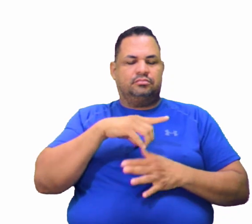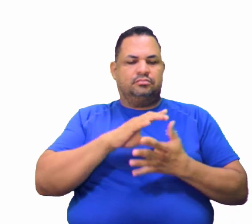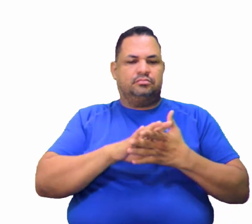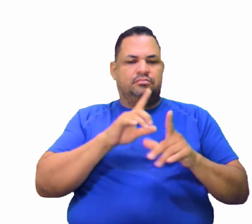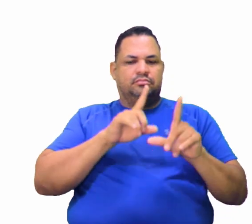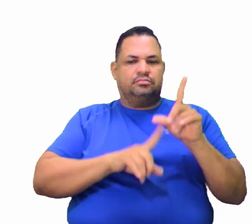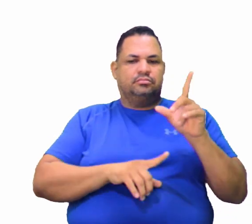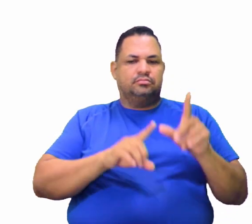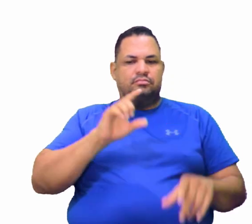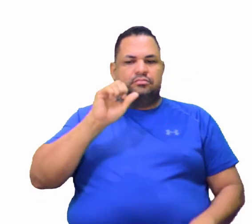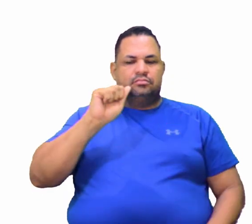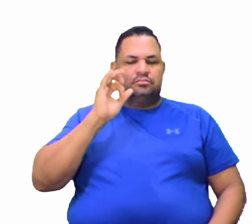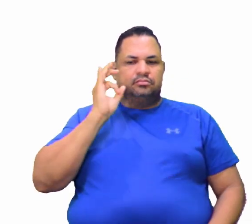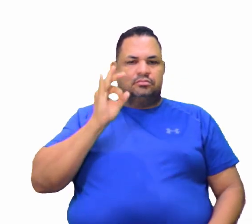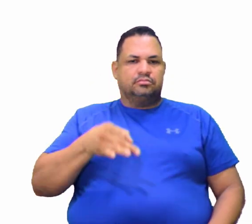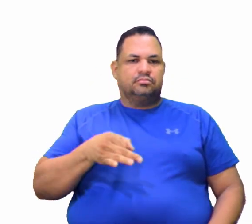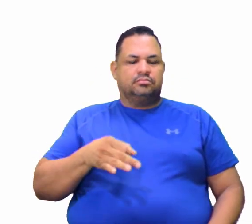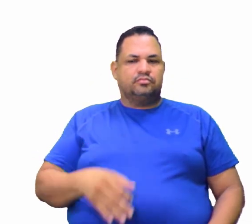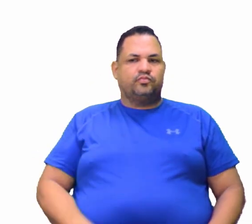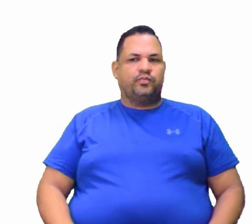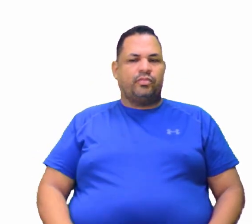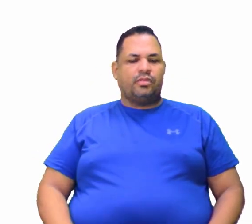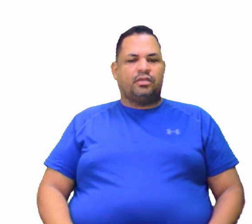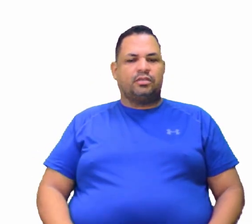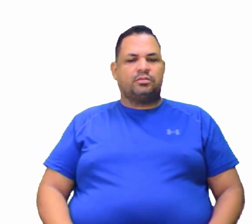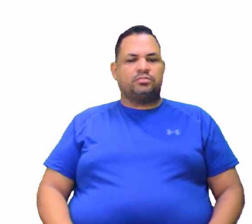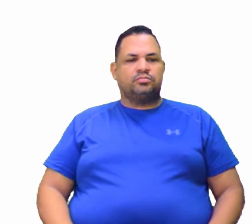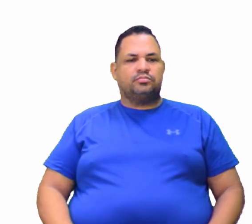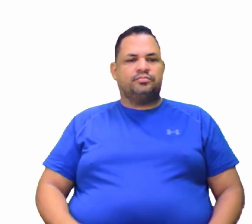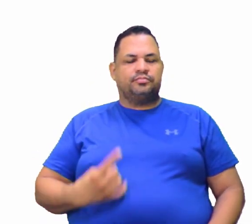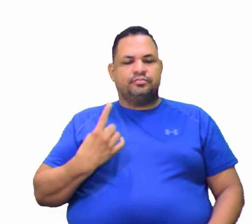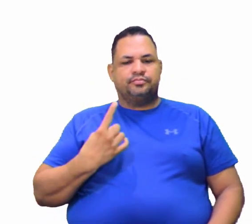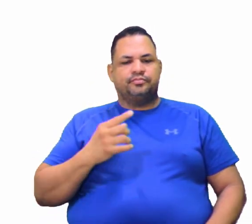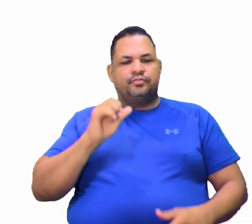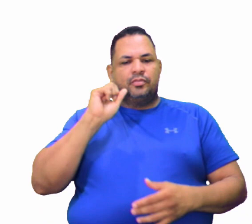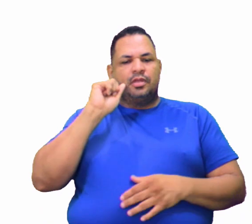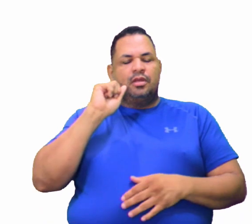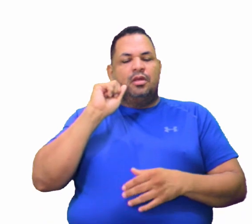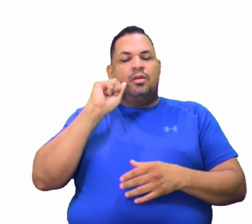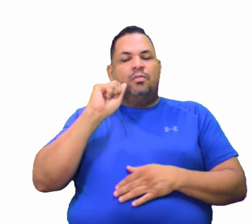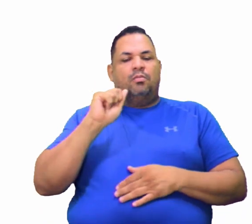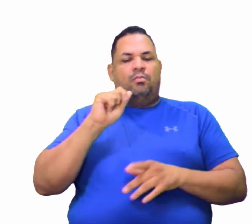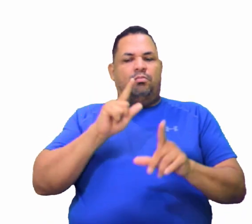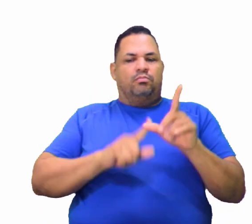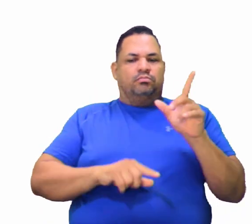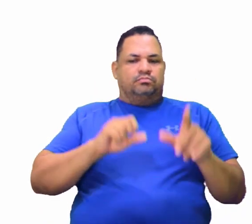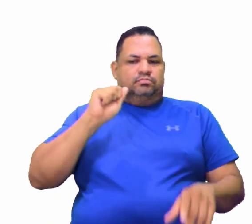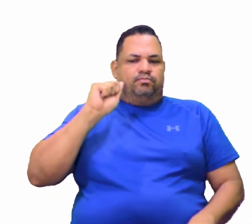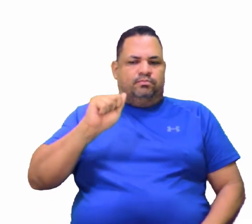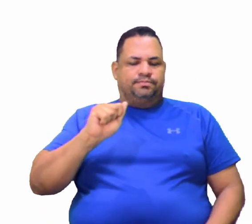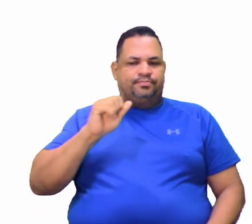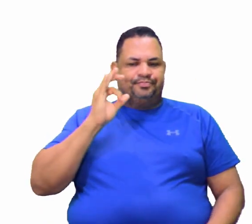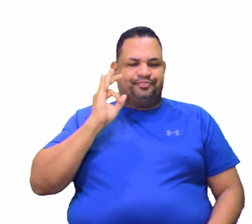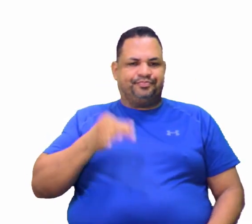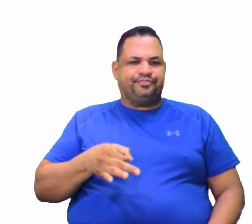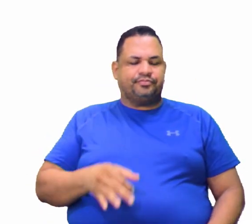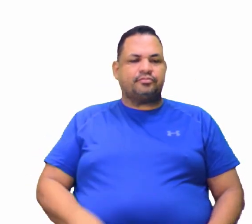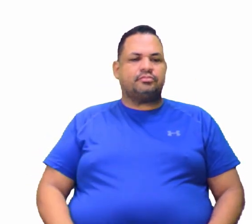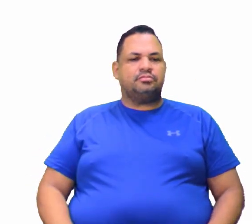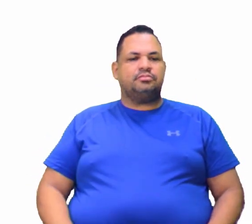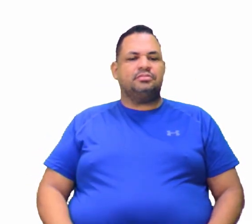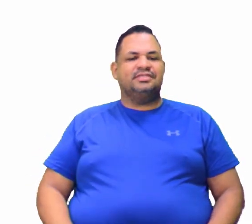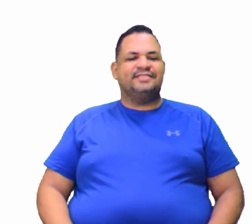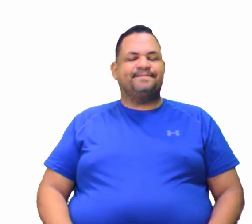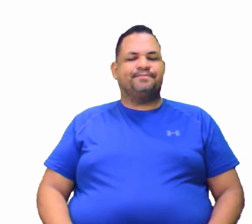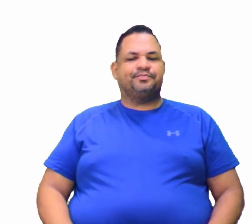a letra A. Apenas a letra A que está correta. Certinho?